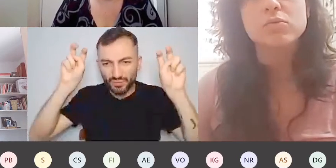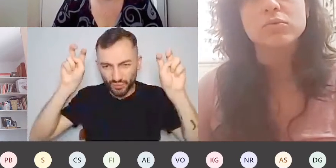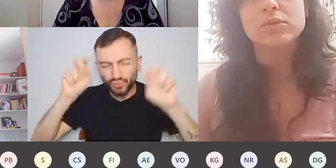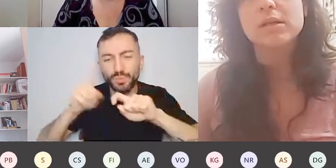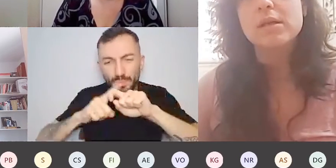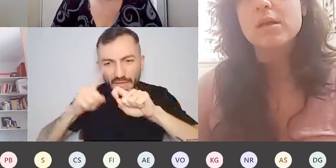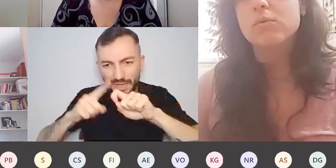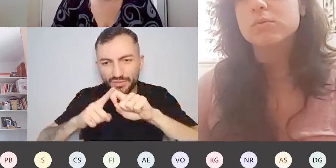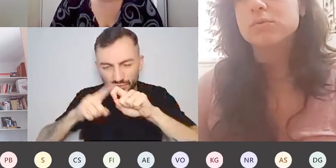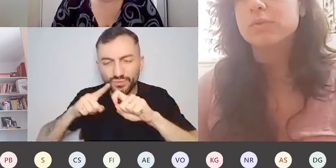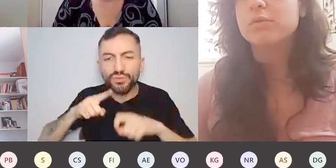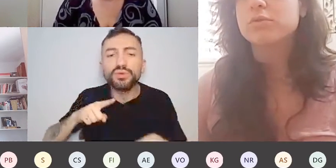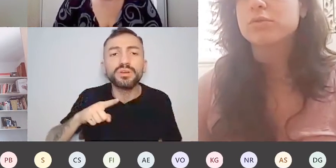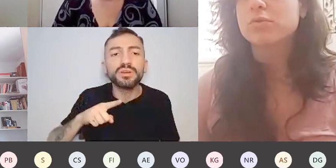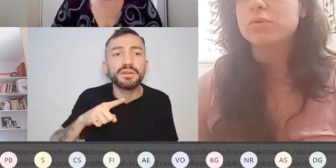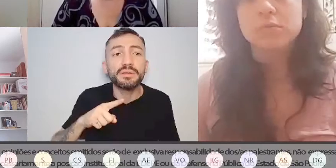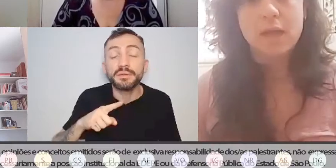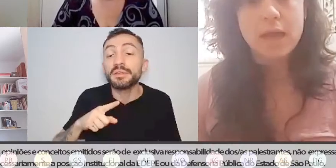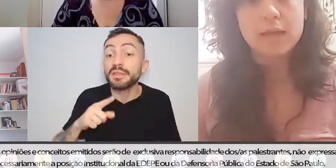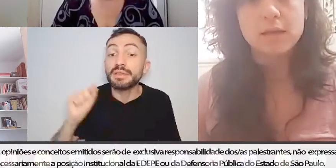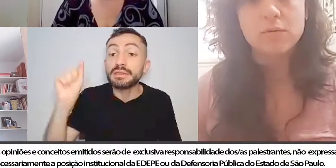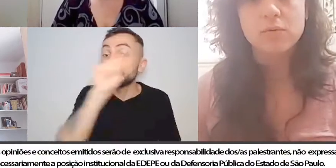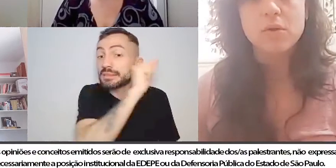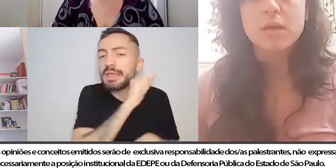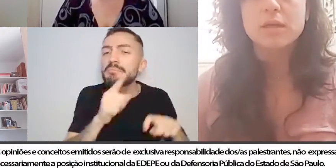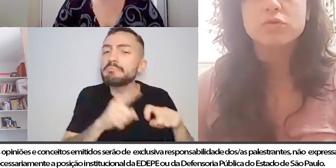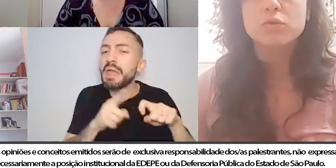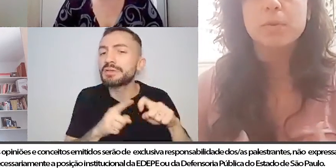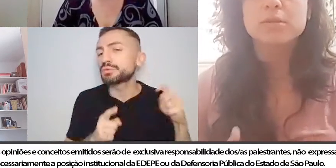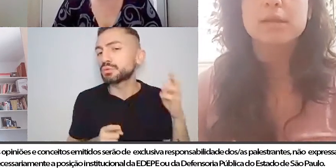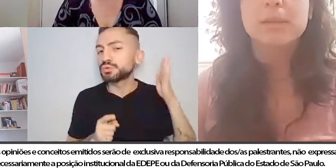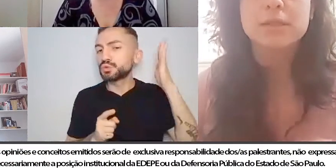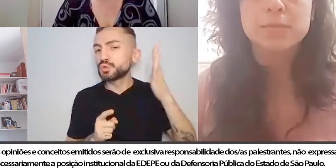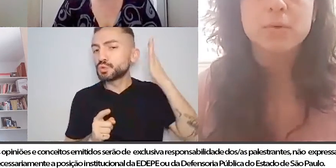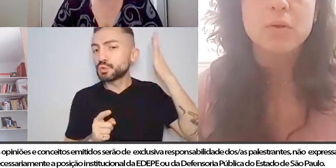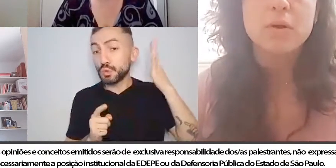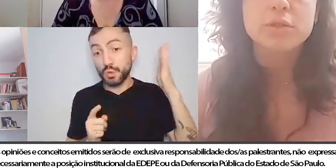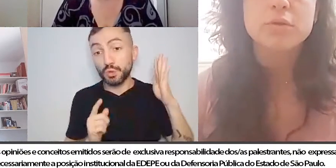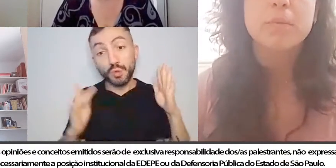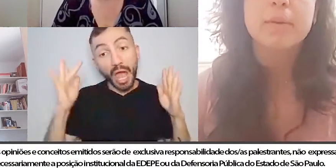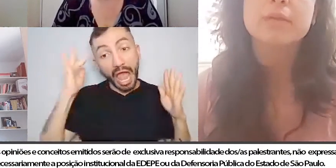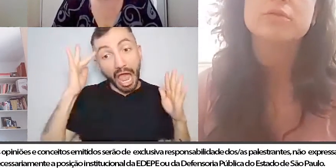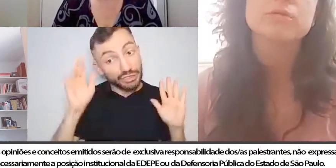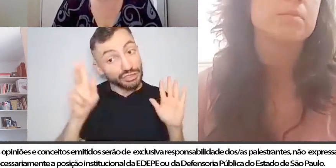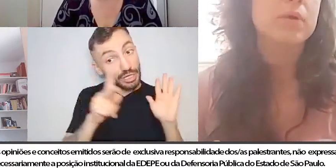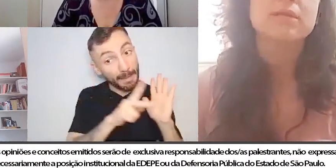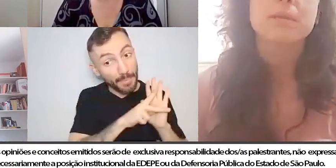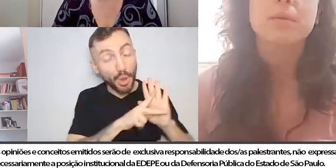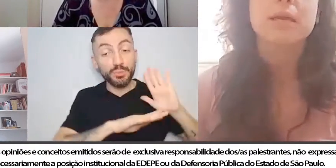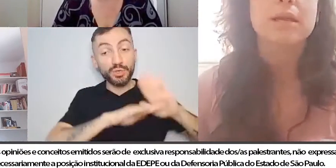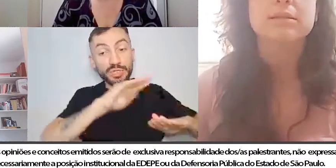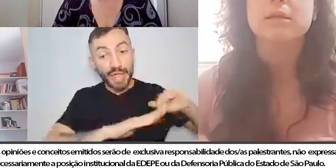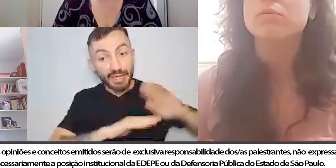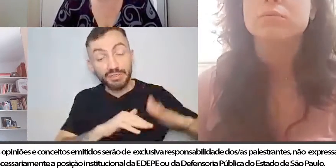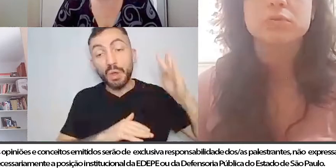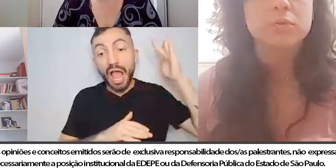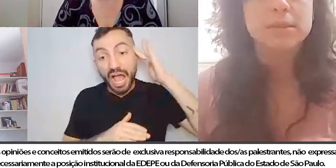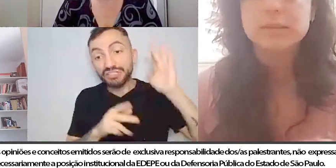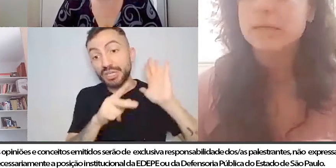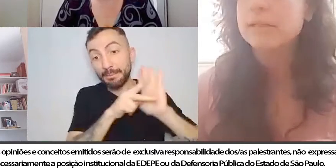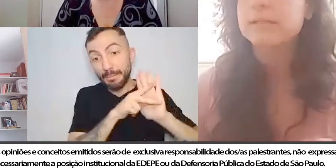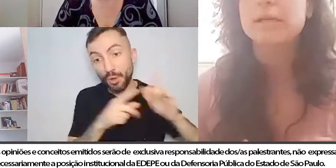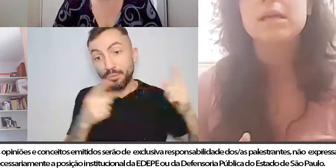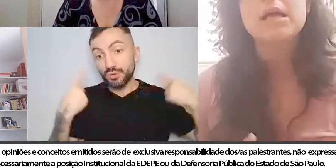se usa um certo discurso técnico e supostamente biológico para, por exemplo, em relação ao